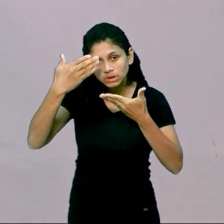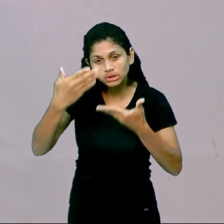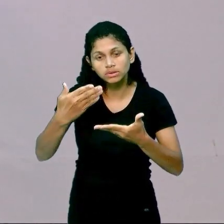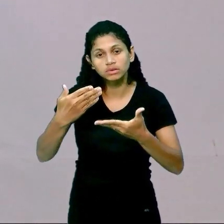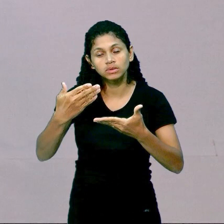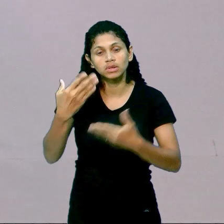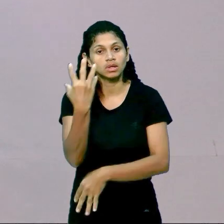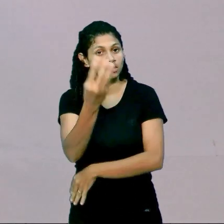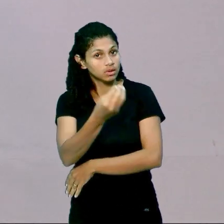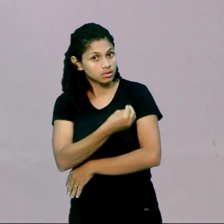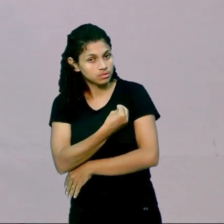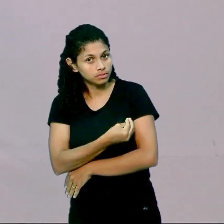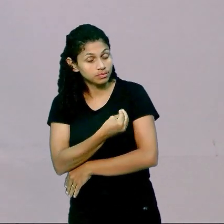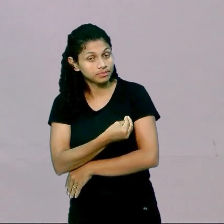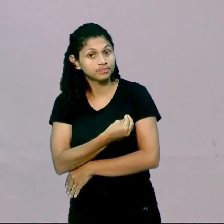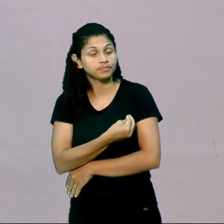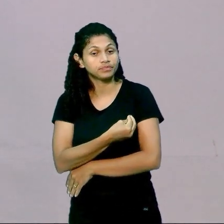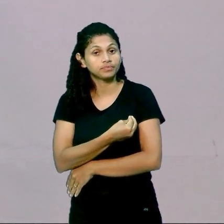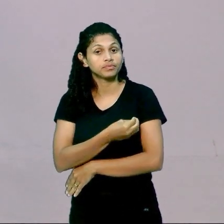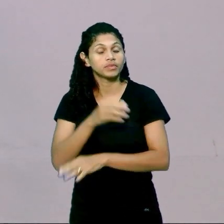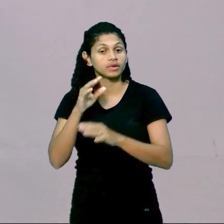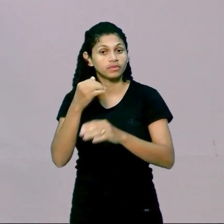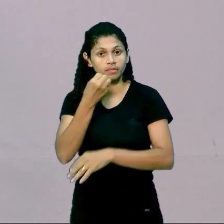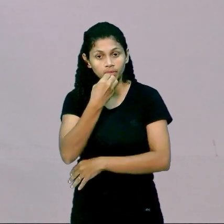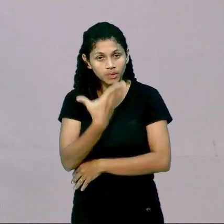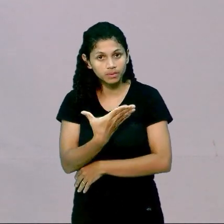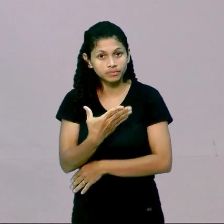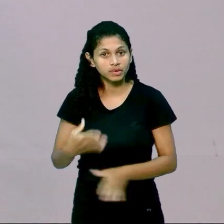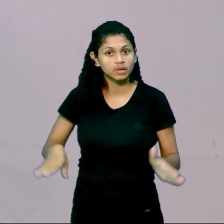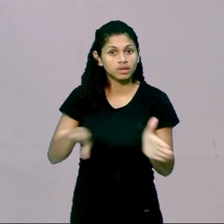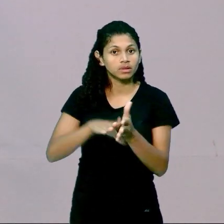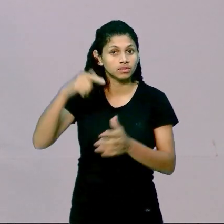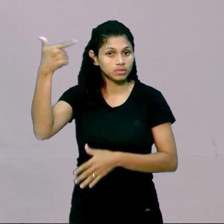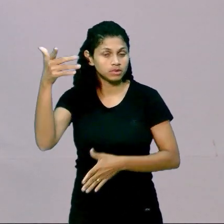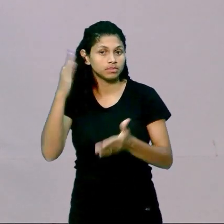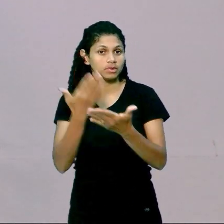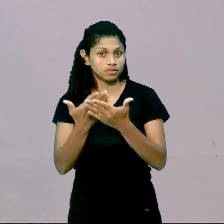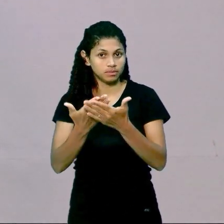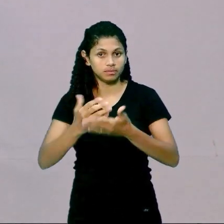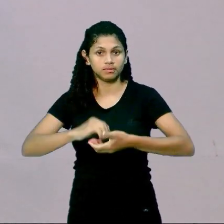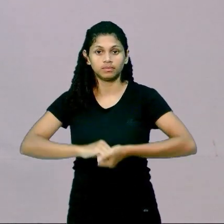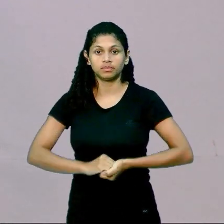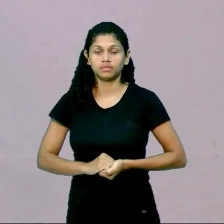pela sua participação. Fiquem bem e até a próxima aula.